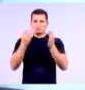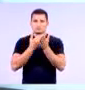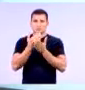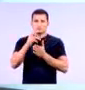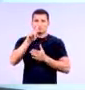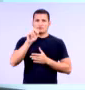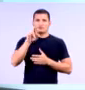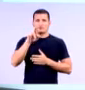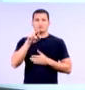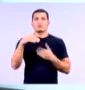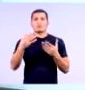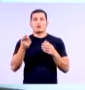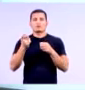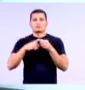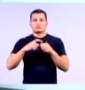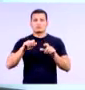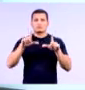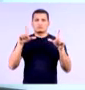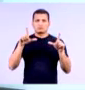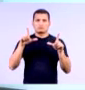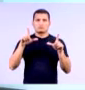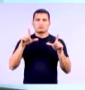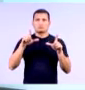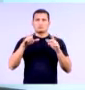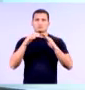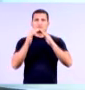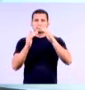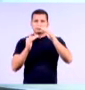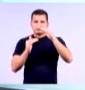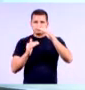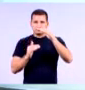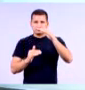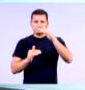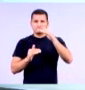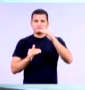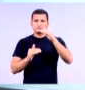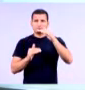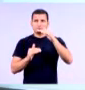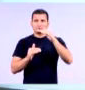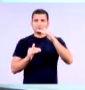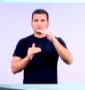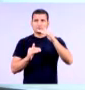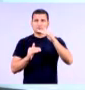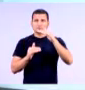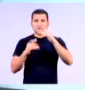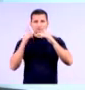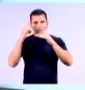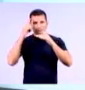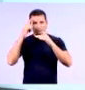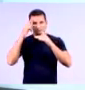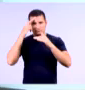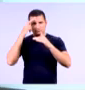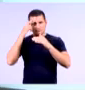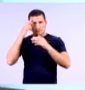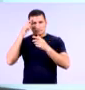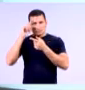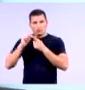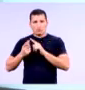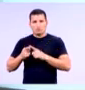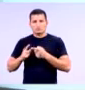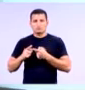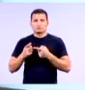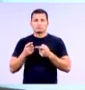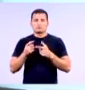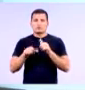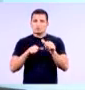vai ser retornado. Aí, ao longo do meu método, eu trabalho toda a minha lógica e atualizo essa variável que vai ser